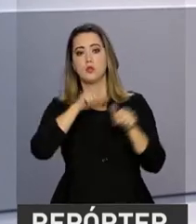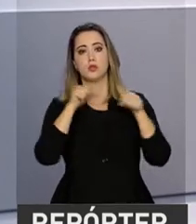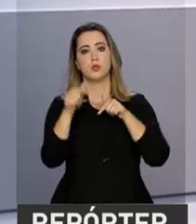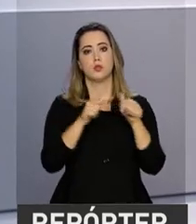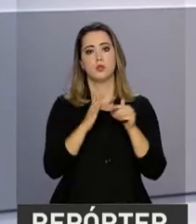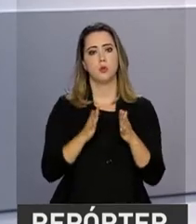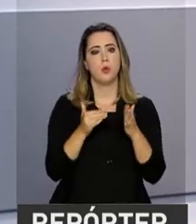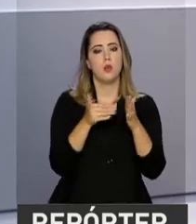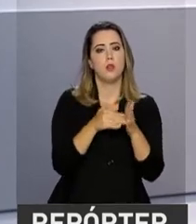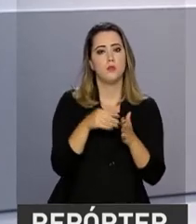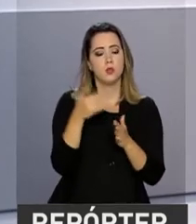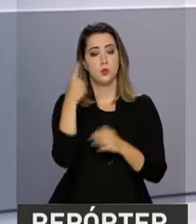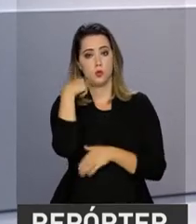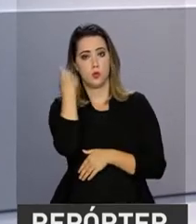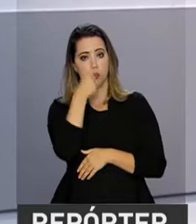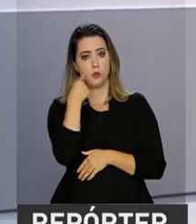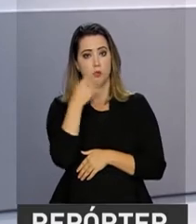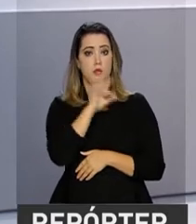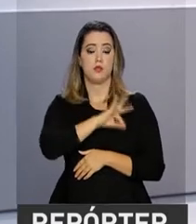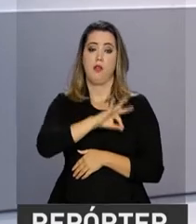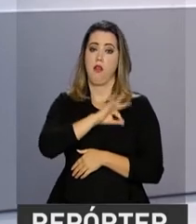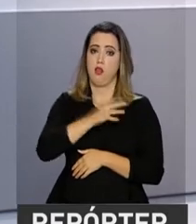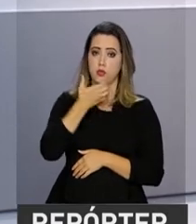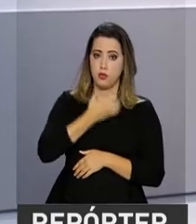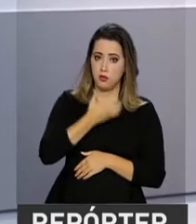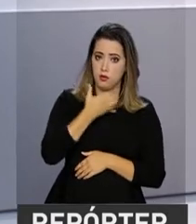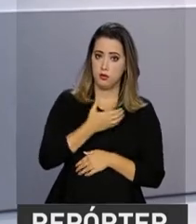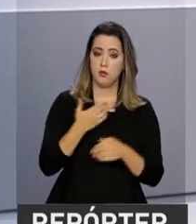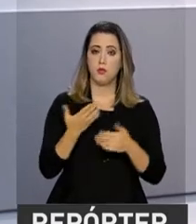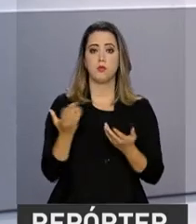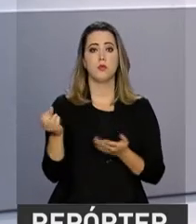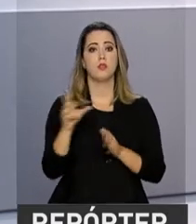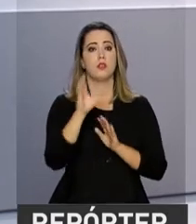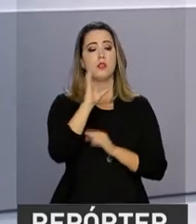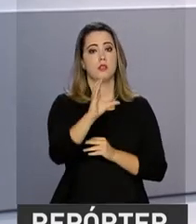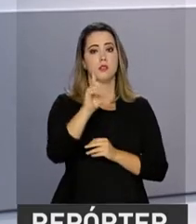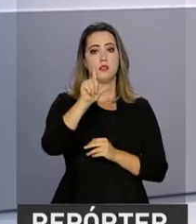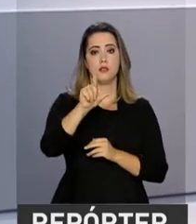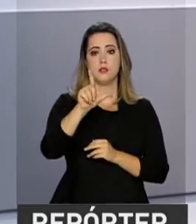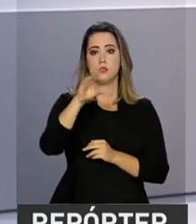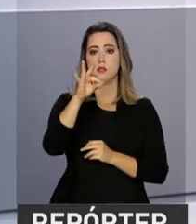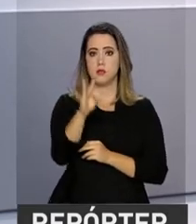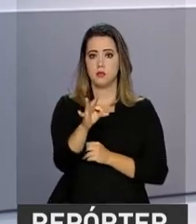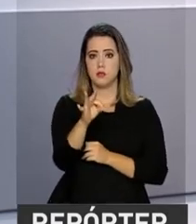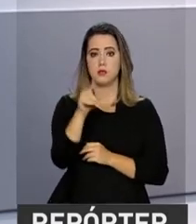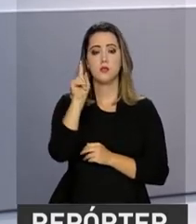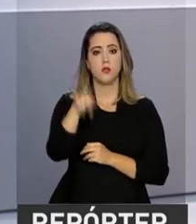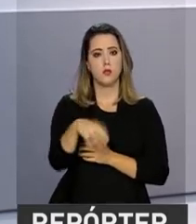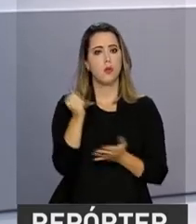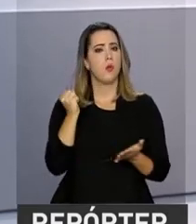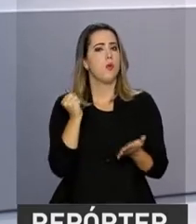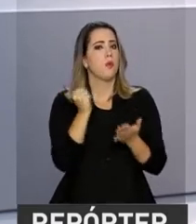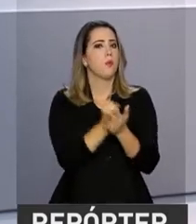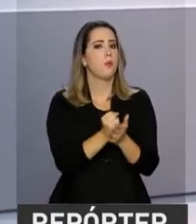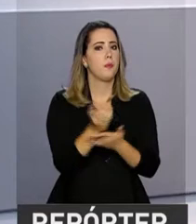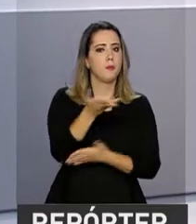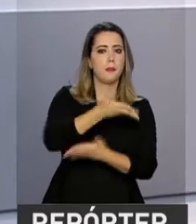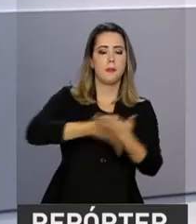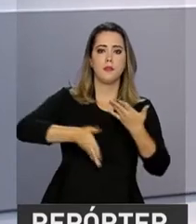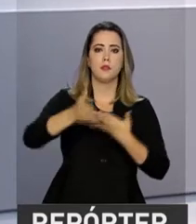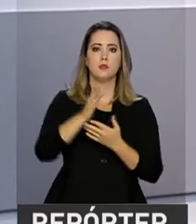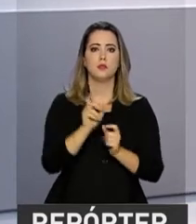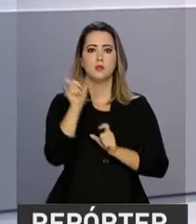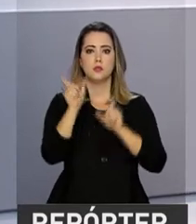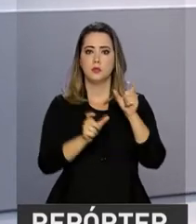trabalho com limitação de horas, 13º salário. A Consolidação das Leis do Trabalho, a CLT, foi um marco